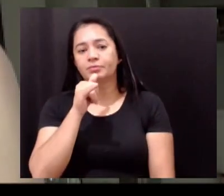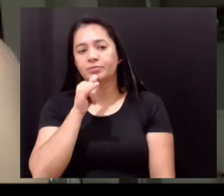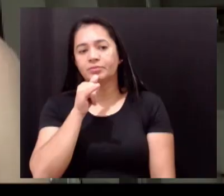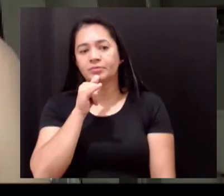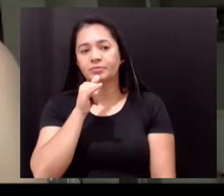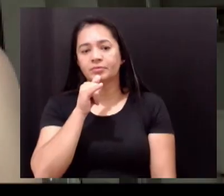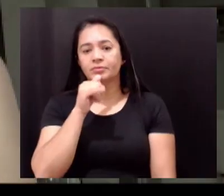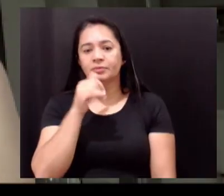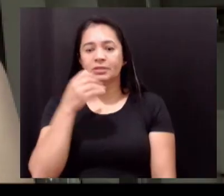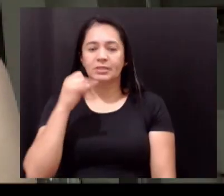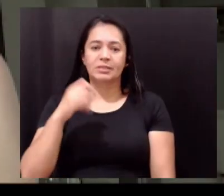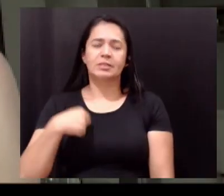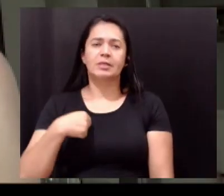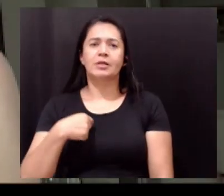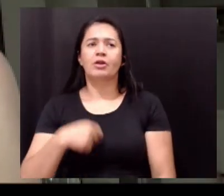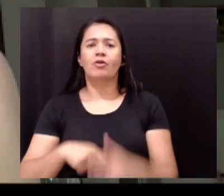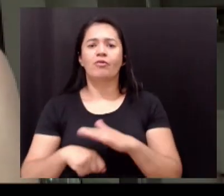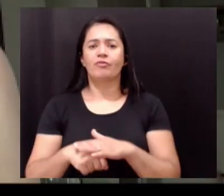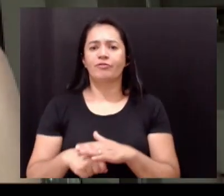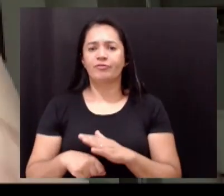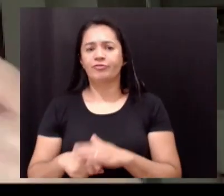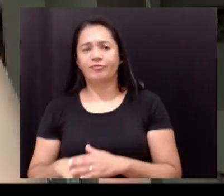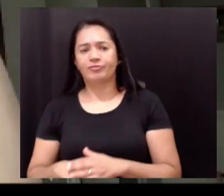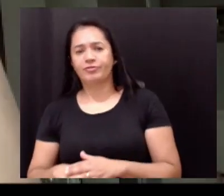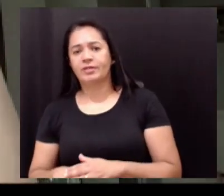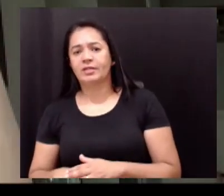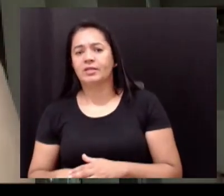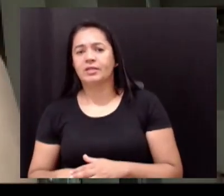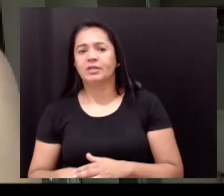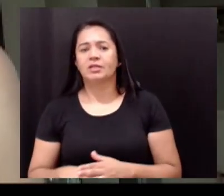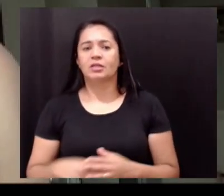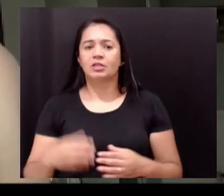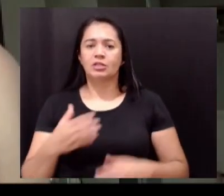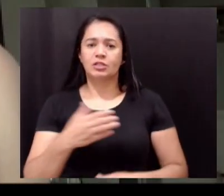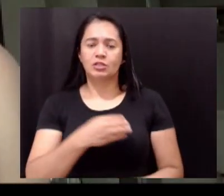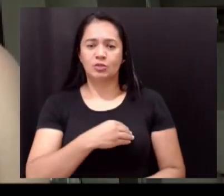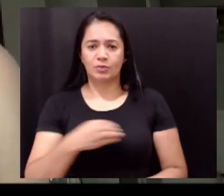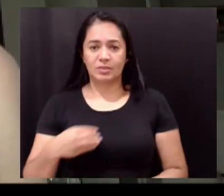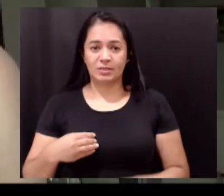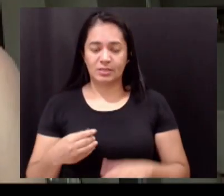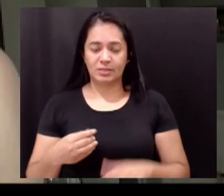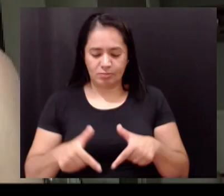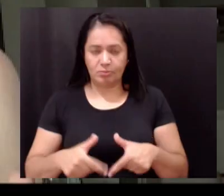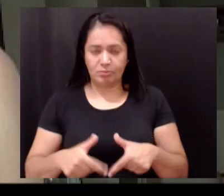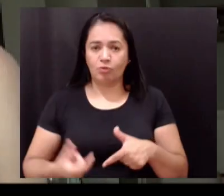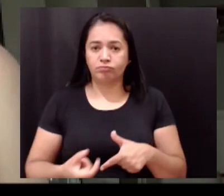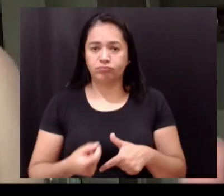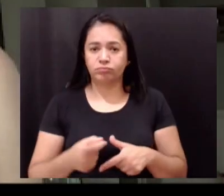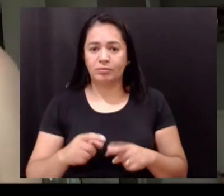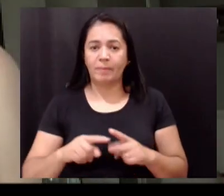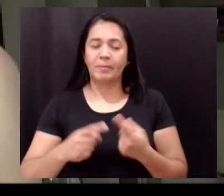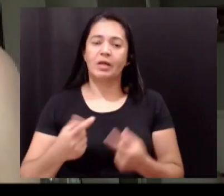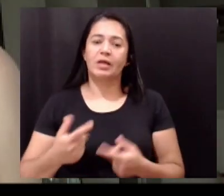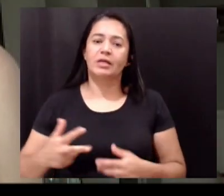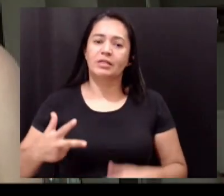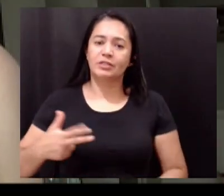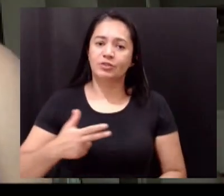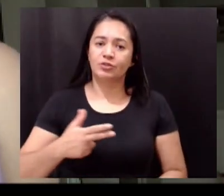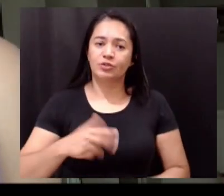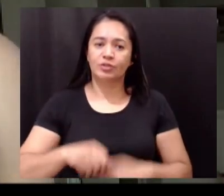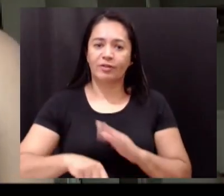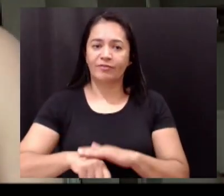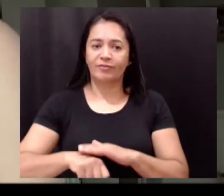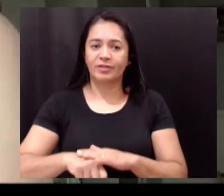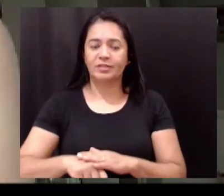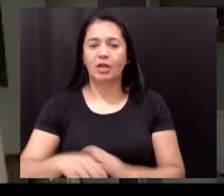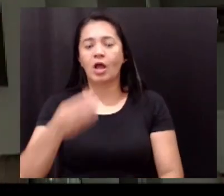um diagnóstico de câncer de colo de útero e eu passei por uma cirurgia, a chance de cura ela é muito maior, por exemplo,